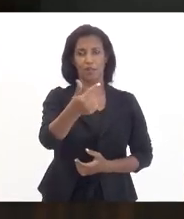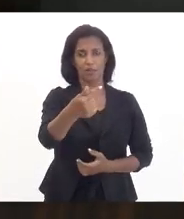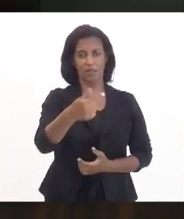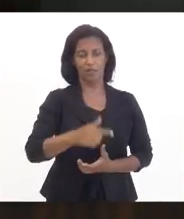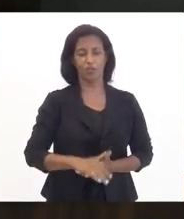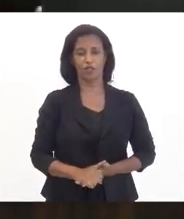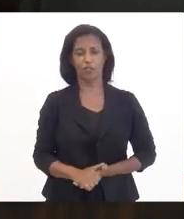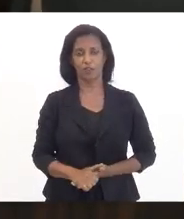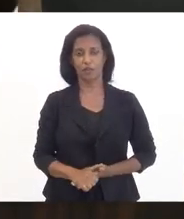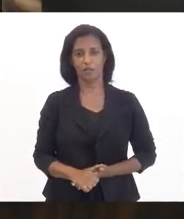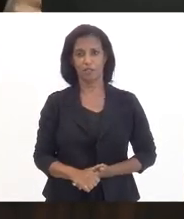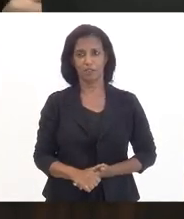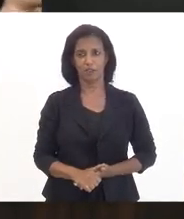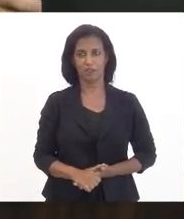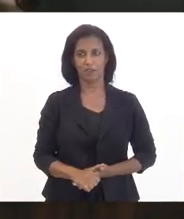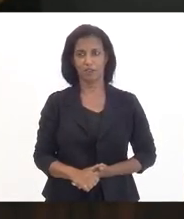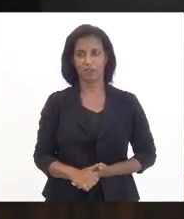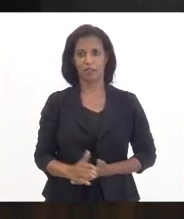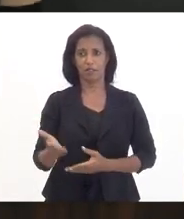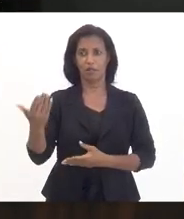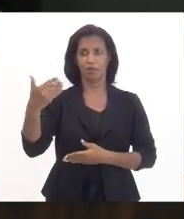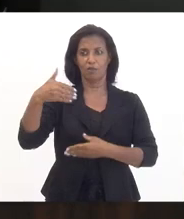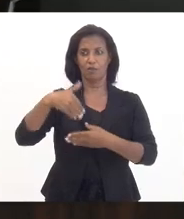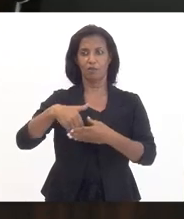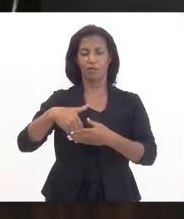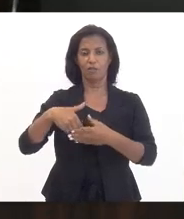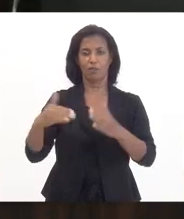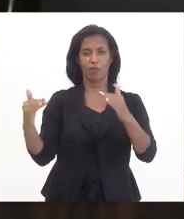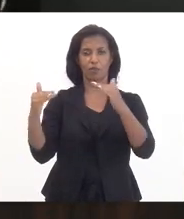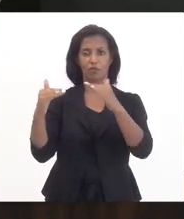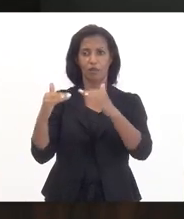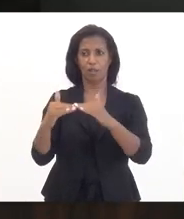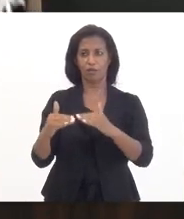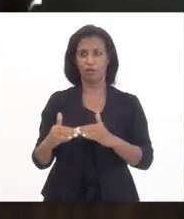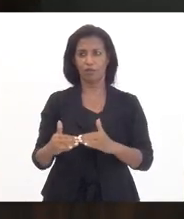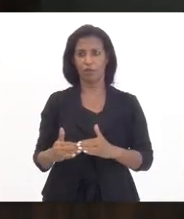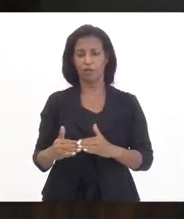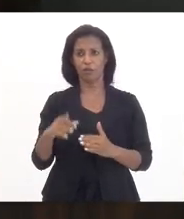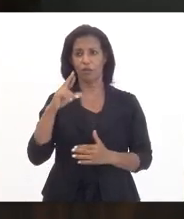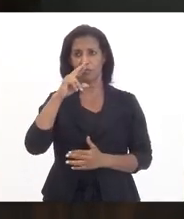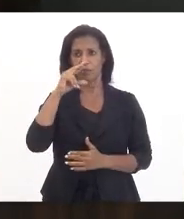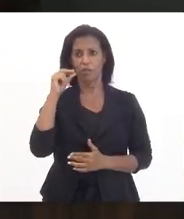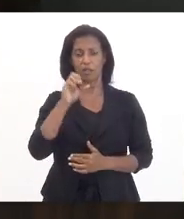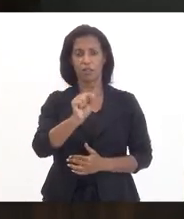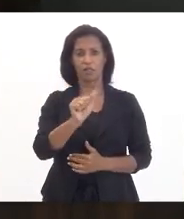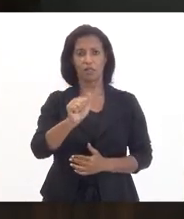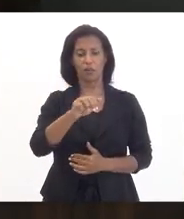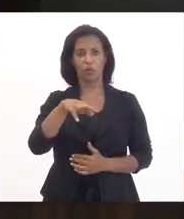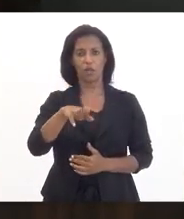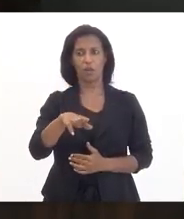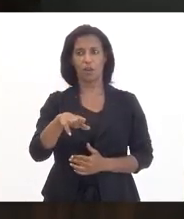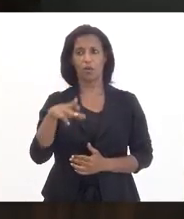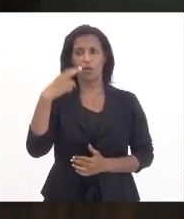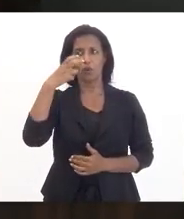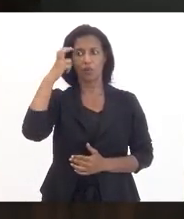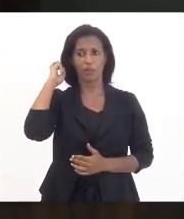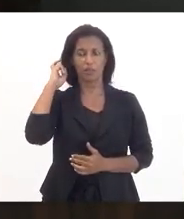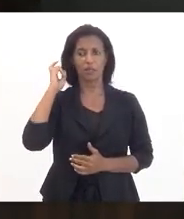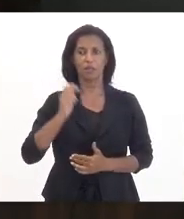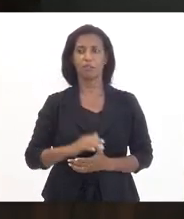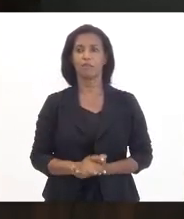3367. Então, voto a favor do veto. Deputado Rosenberg Reis, Samuel Malafaia, Rosane Félix,